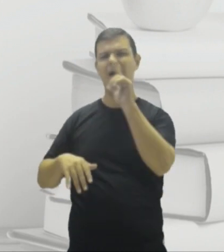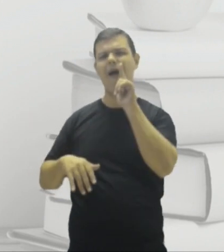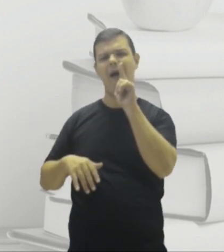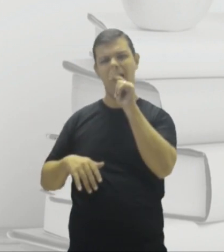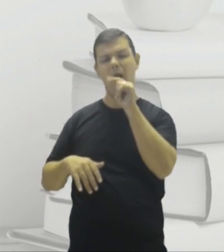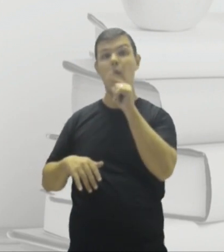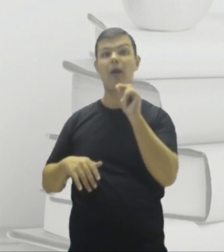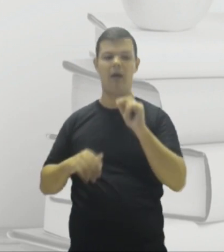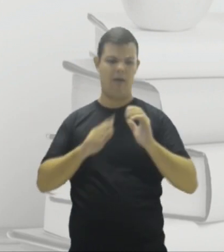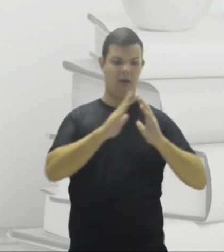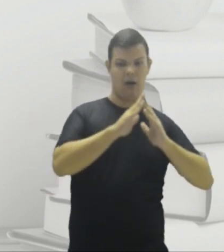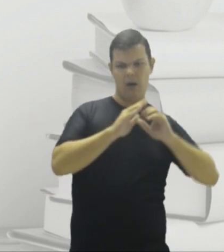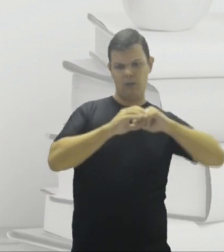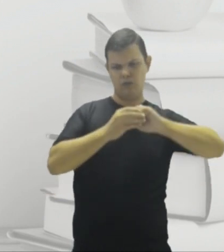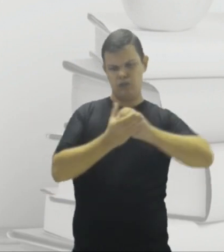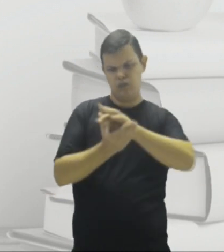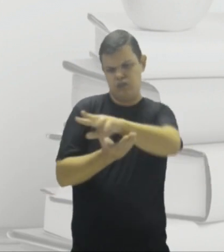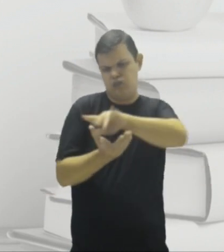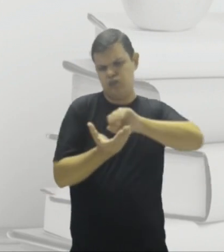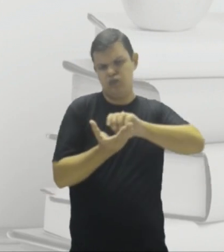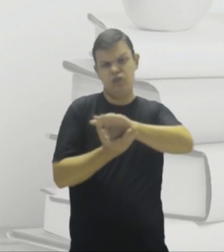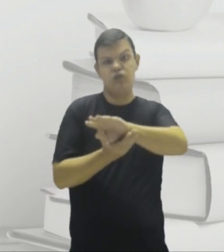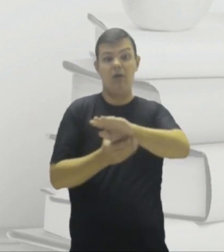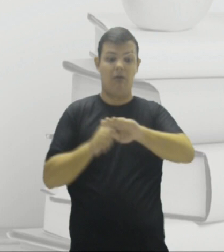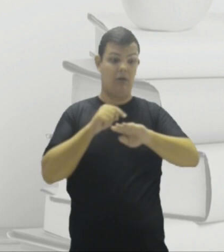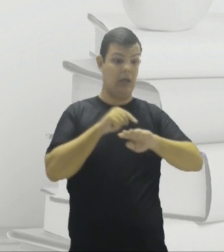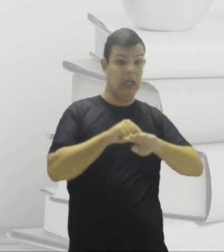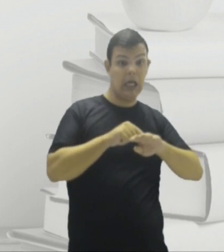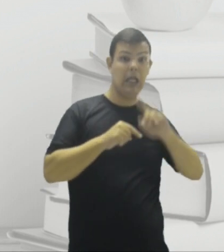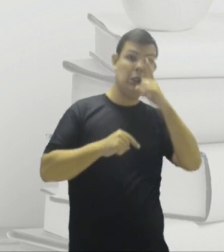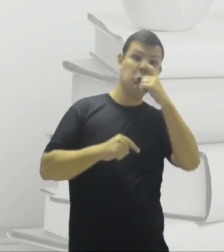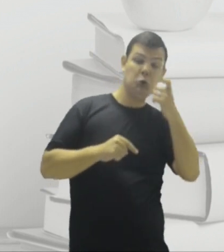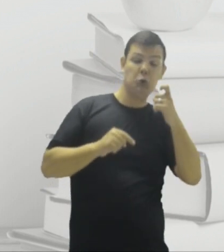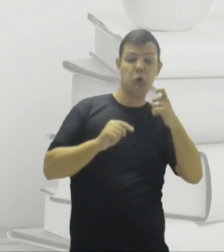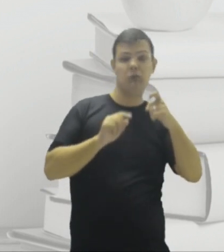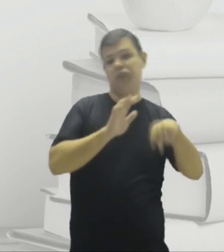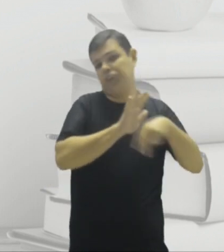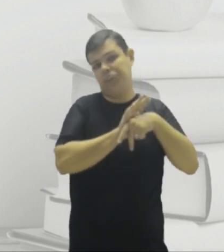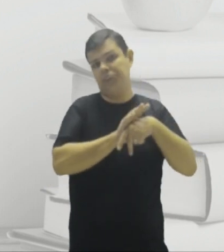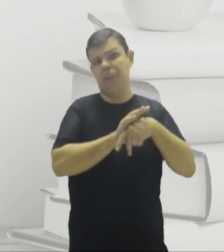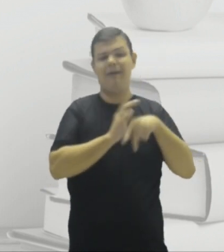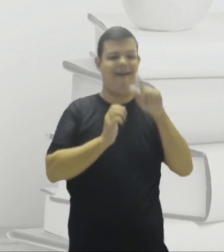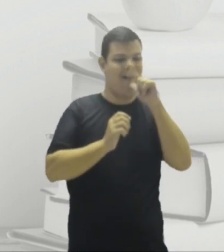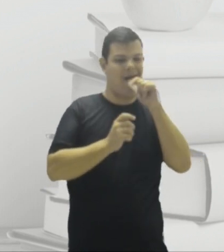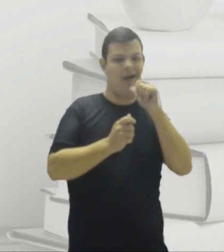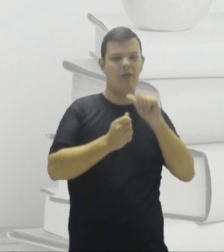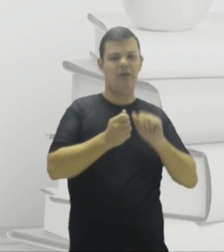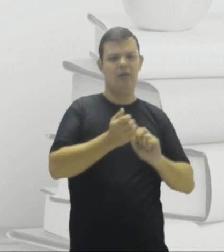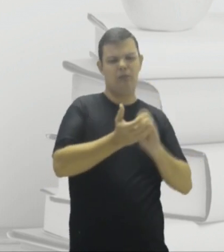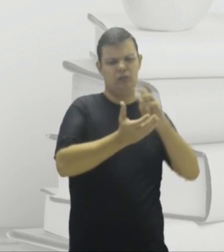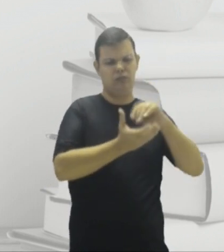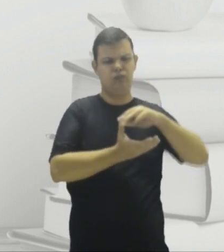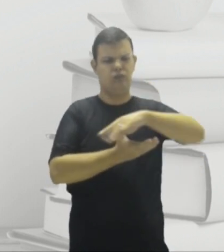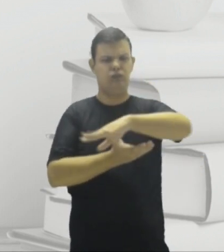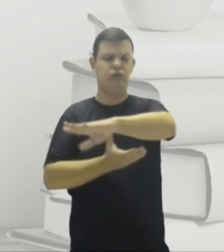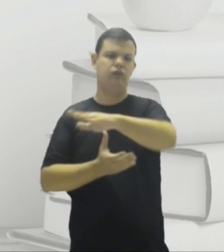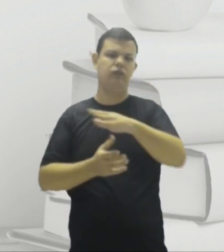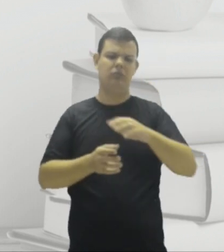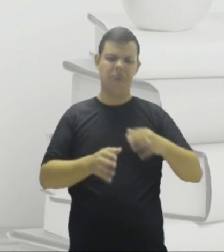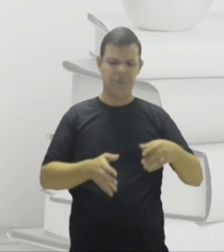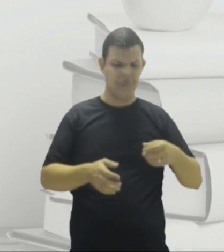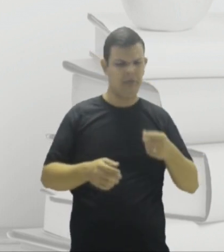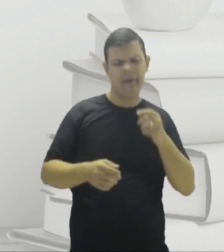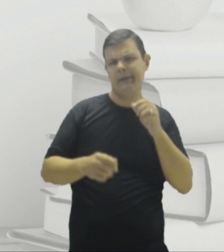através do esgoto doméstico, que é formado pelo lixo residencial, que utiliza a água como rejeitos que escorrem